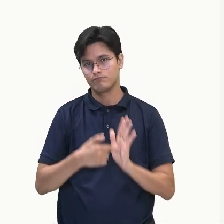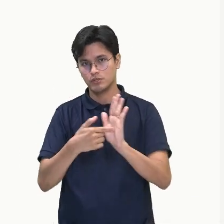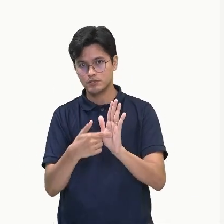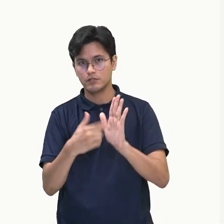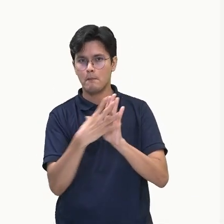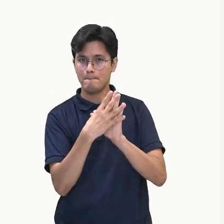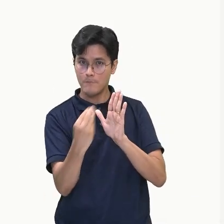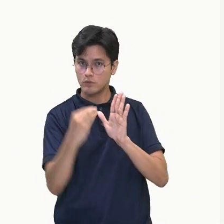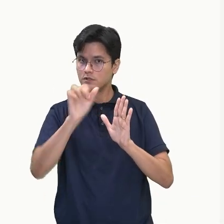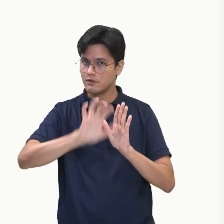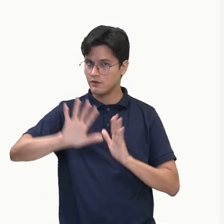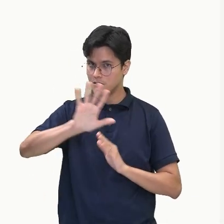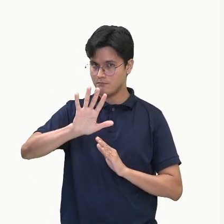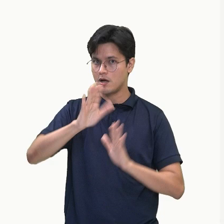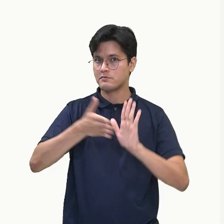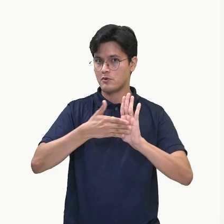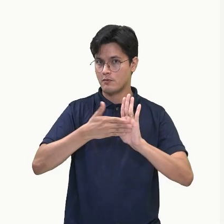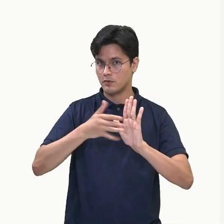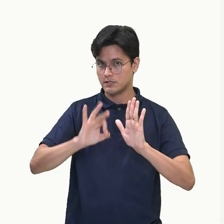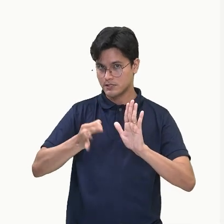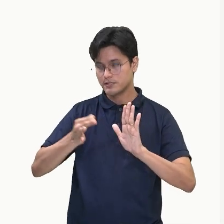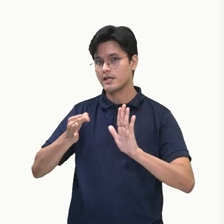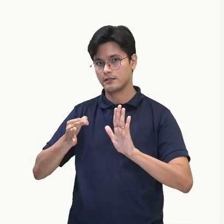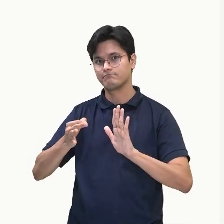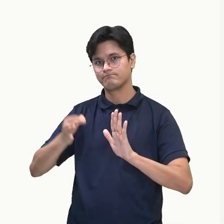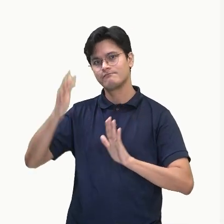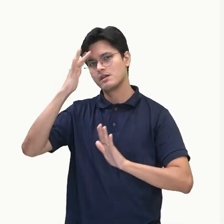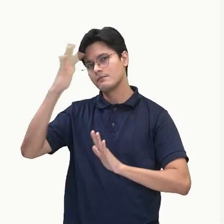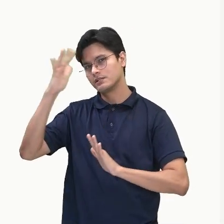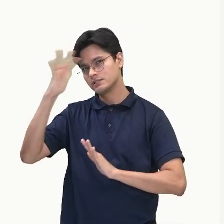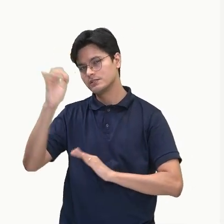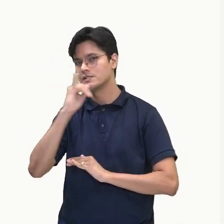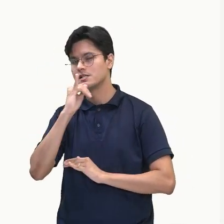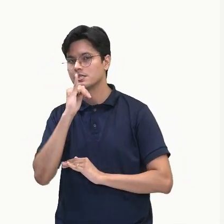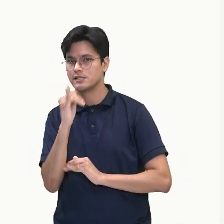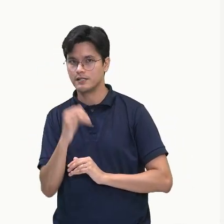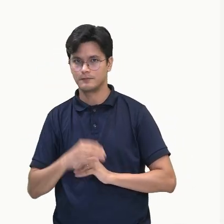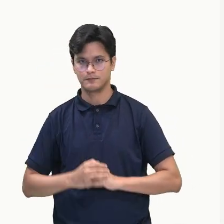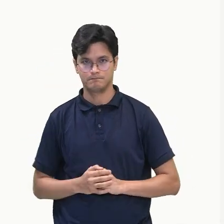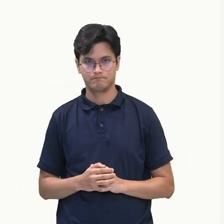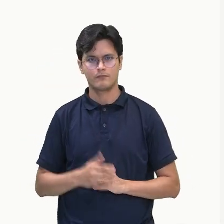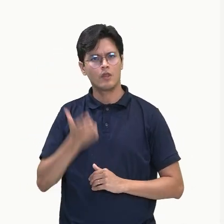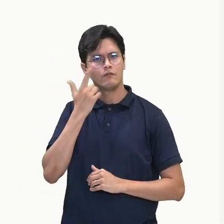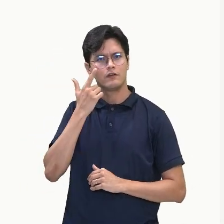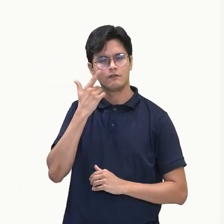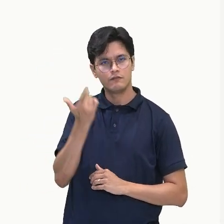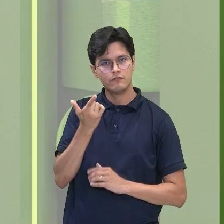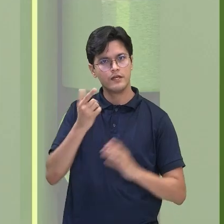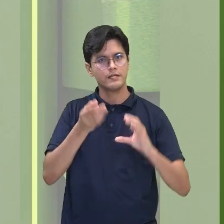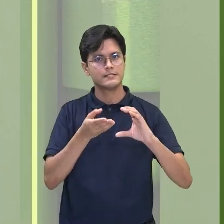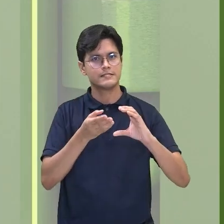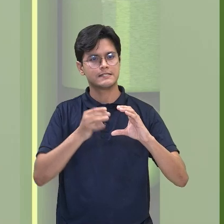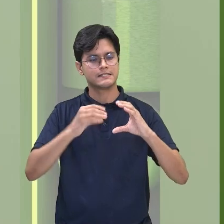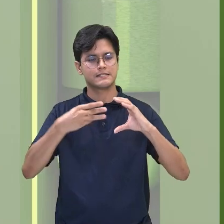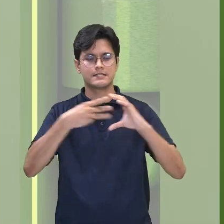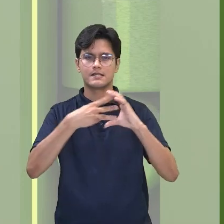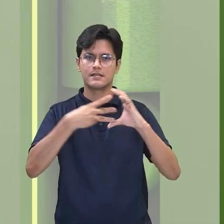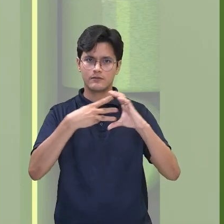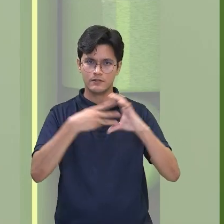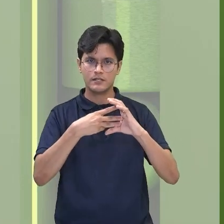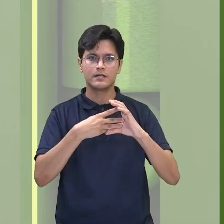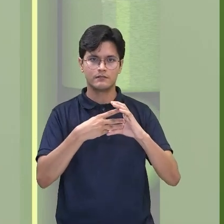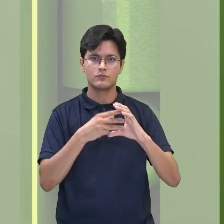proposto. Imagine que você pega essa célula, que ela já é extremamente pequena, observando ao microscópio, e aí tem